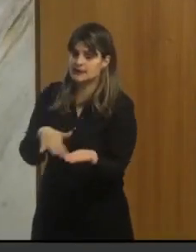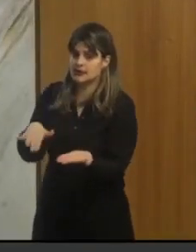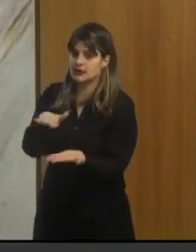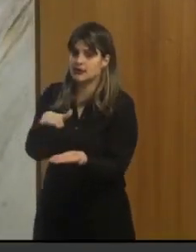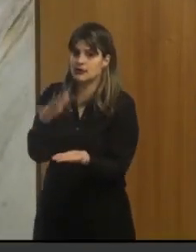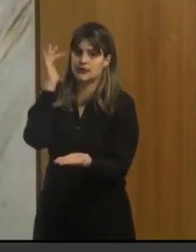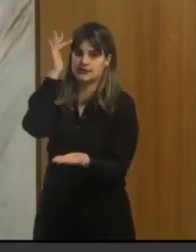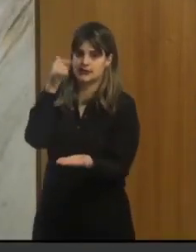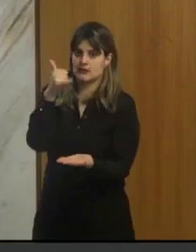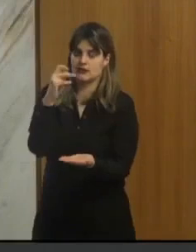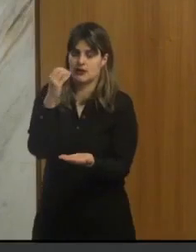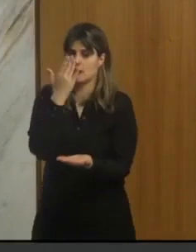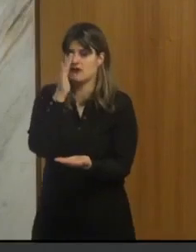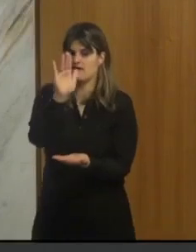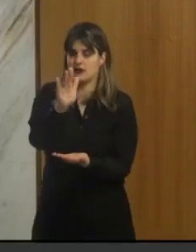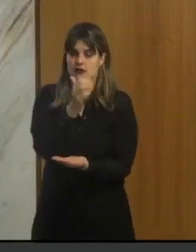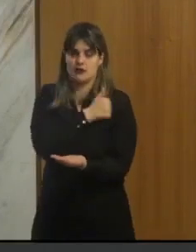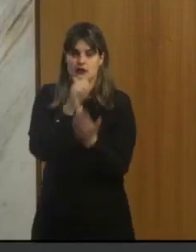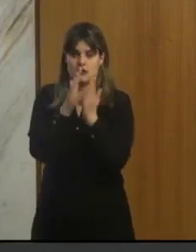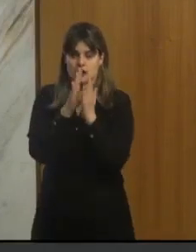a Praça de Santiago, frente à Igreja de Santiago,